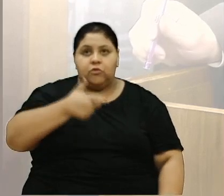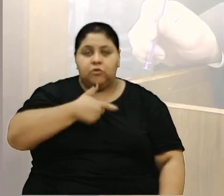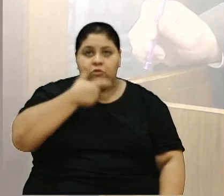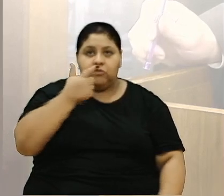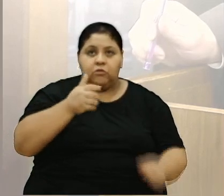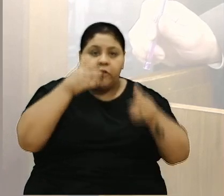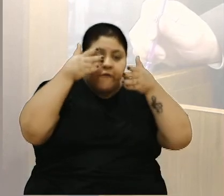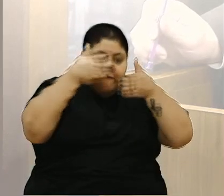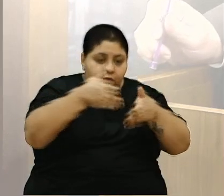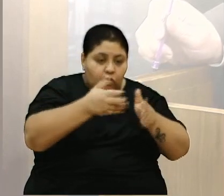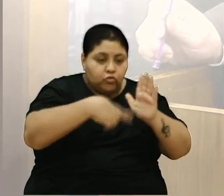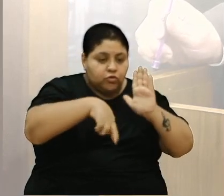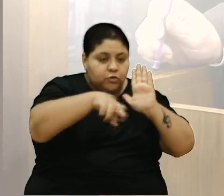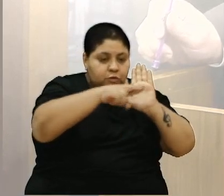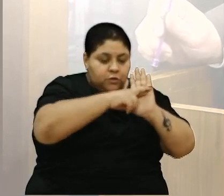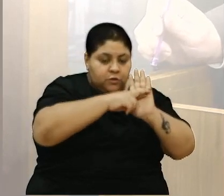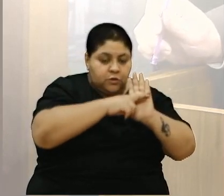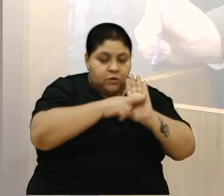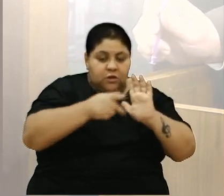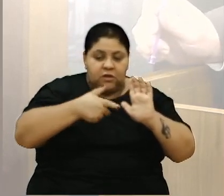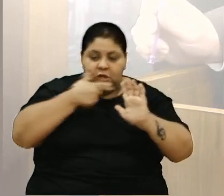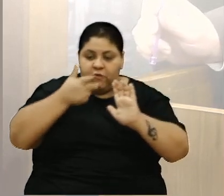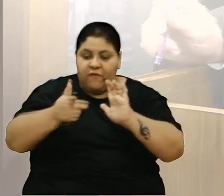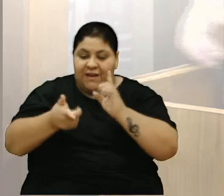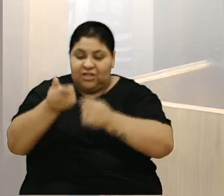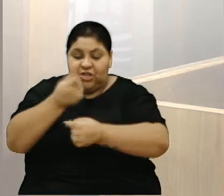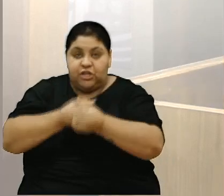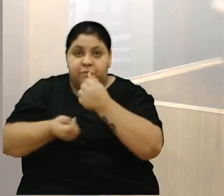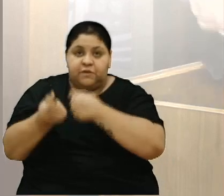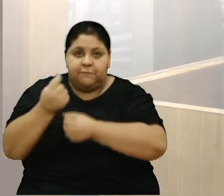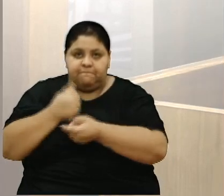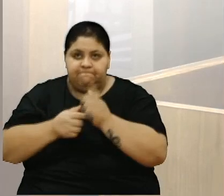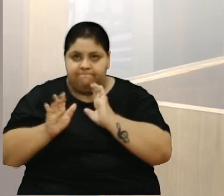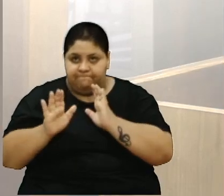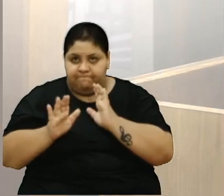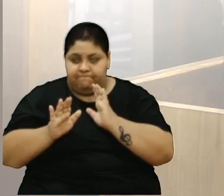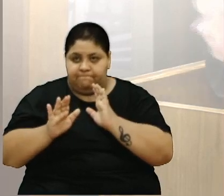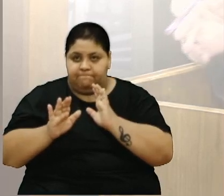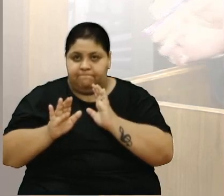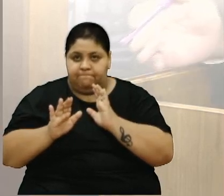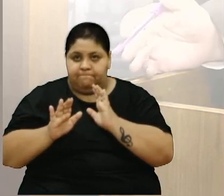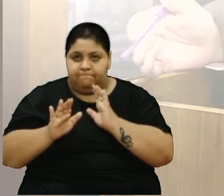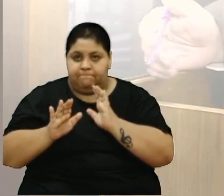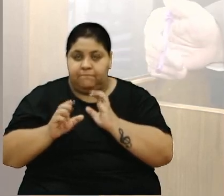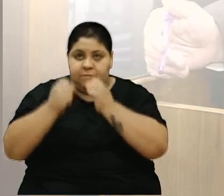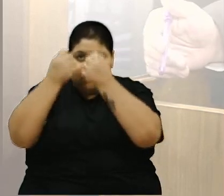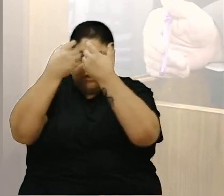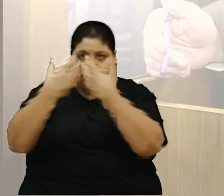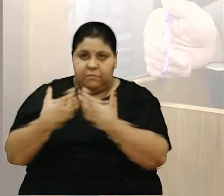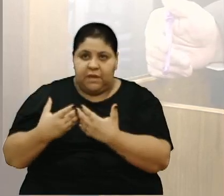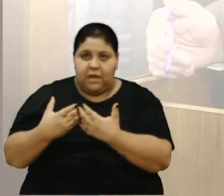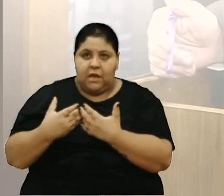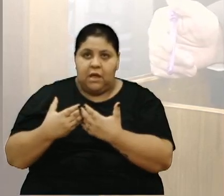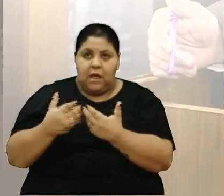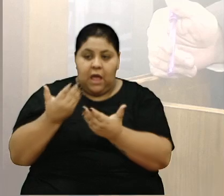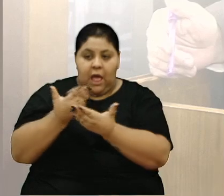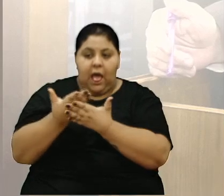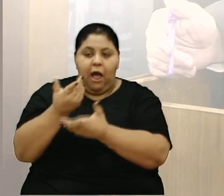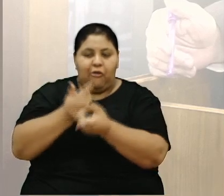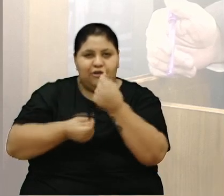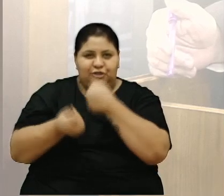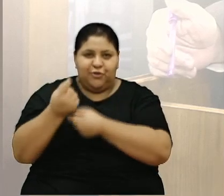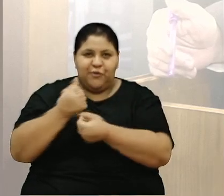nos resultados. Quando a gente fala em administração, me permito aqui um pouquinho de aula de economia